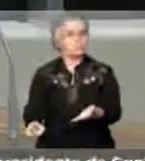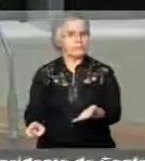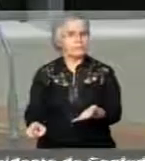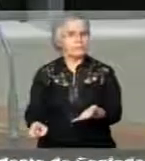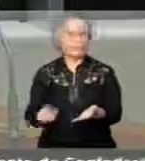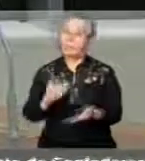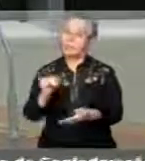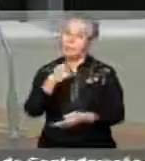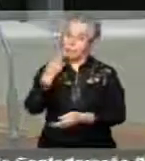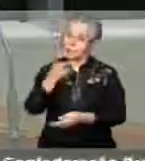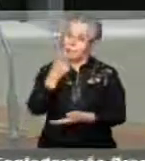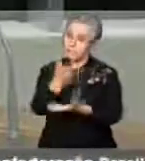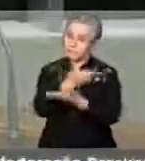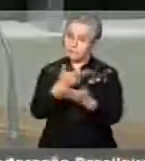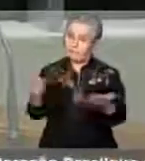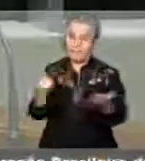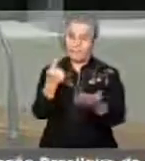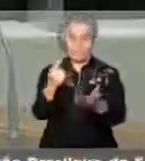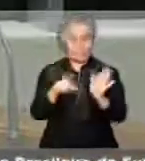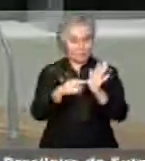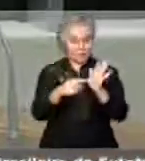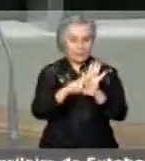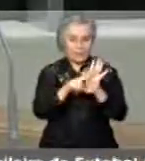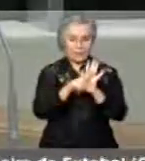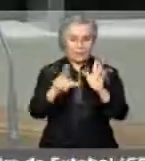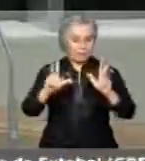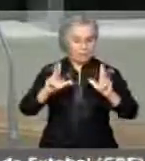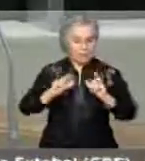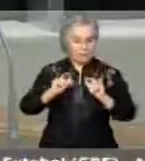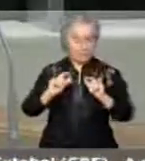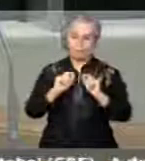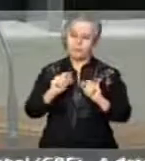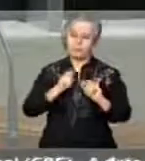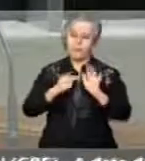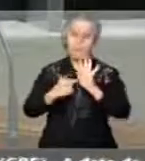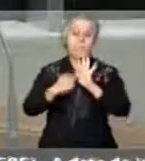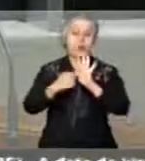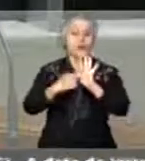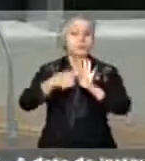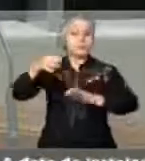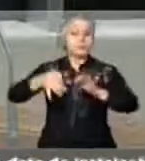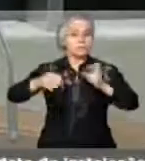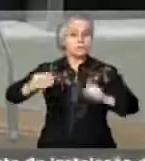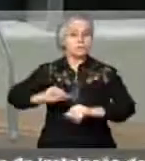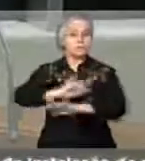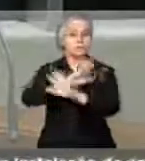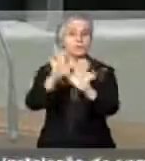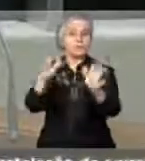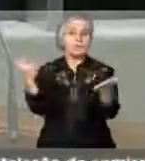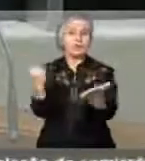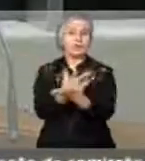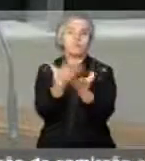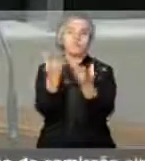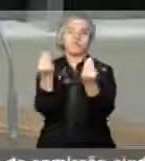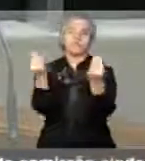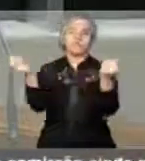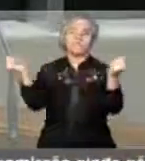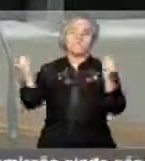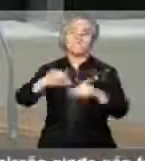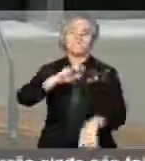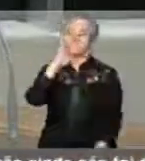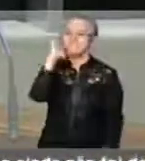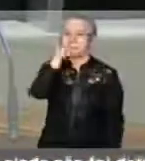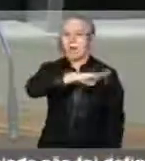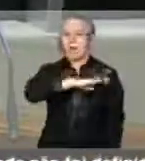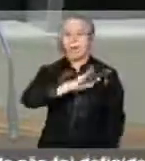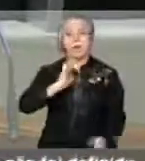que um dos grandes méritos da lei foi trazer para a luz da justiça graves acontecimentos que até então